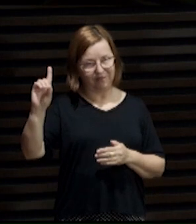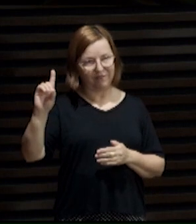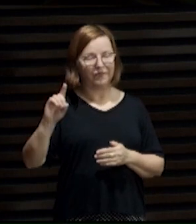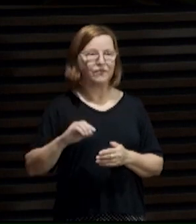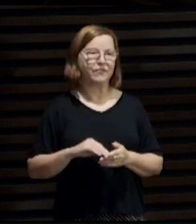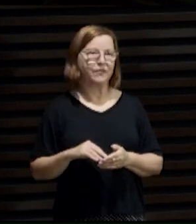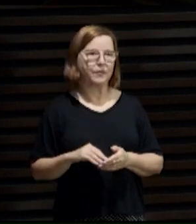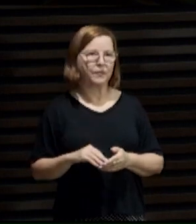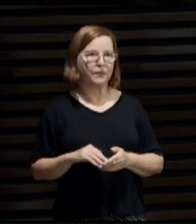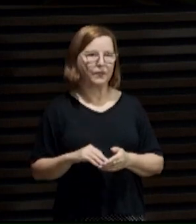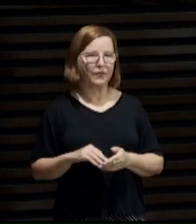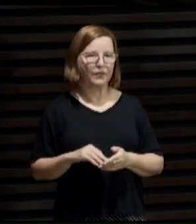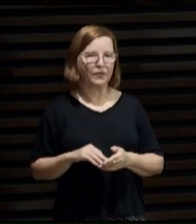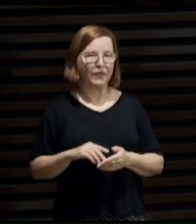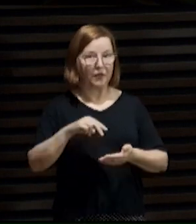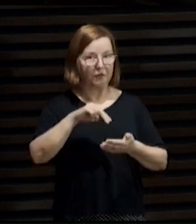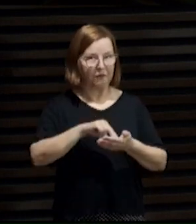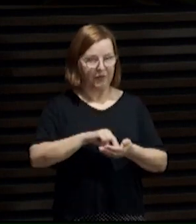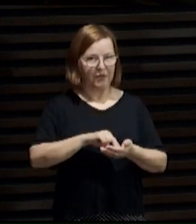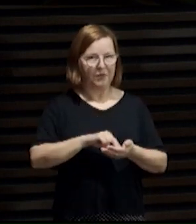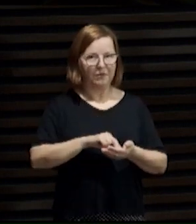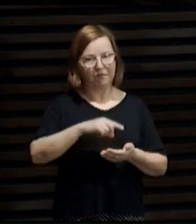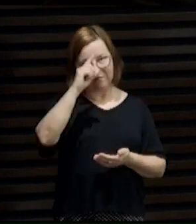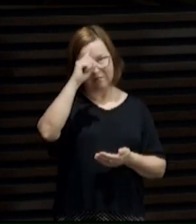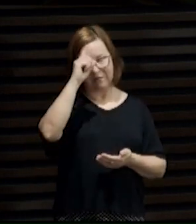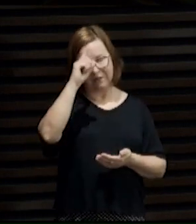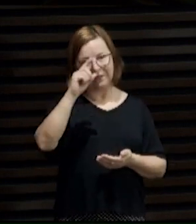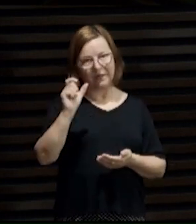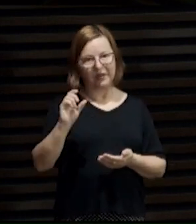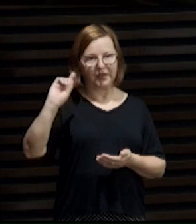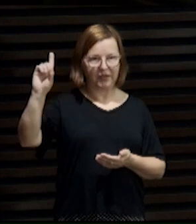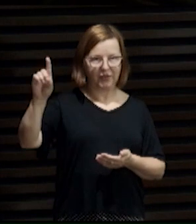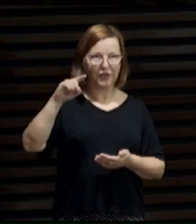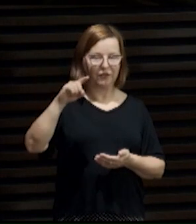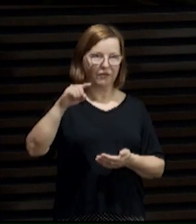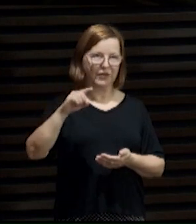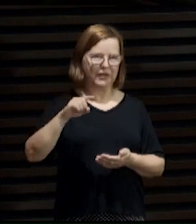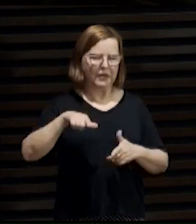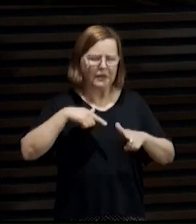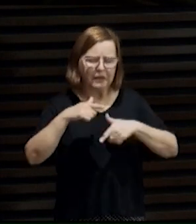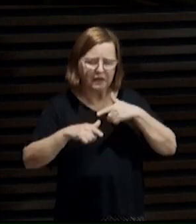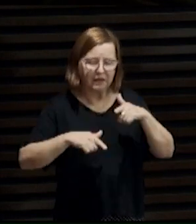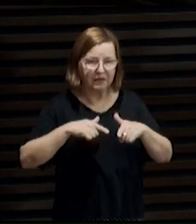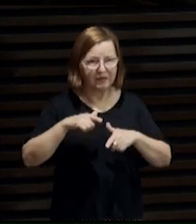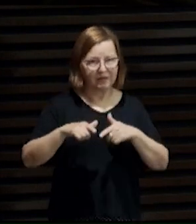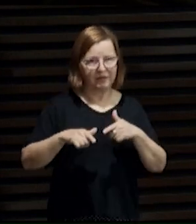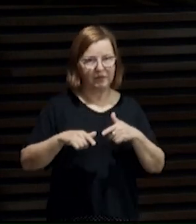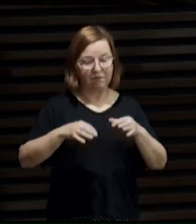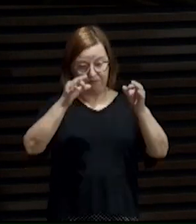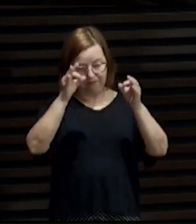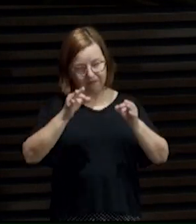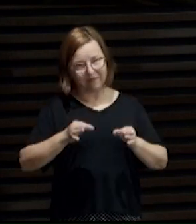dos princípios da palavra de Deus. Se você é uma pessoa que é trabalhadora,